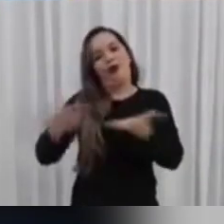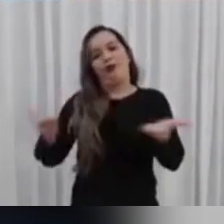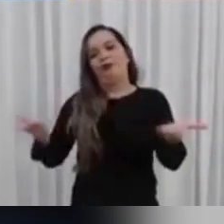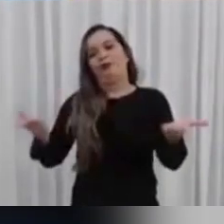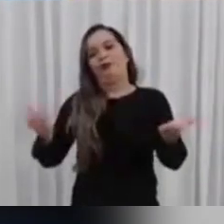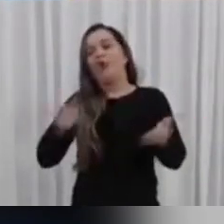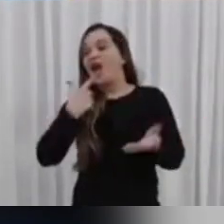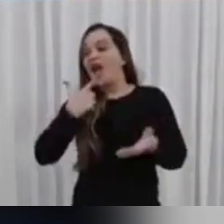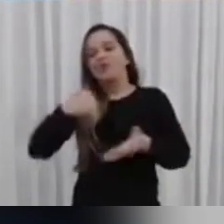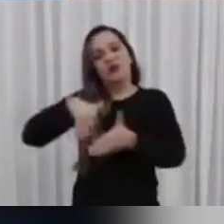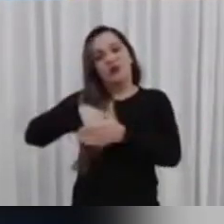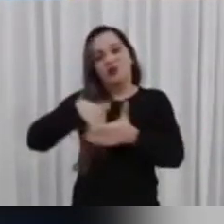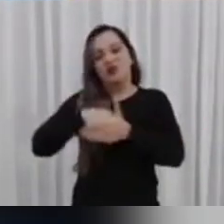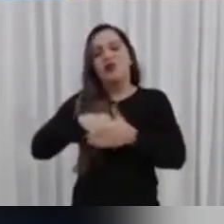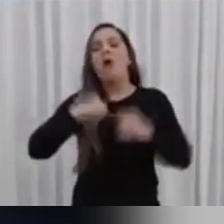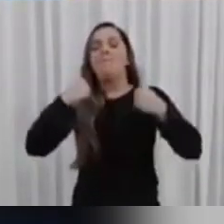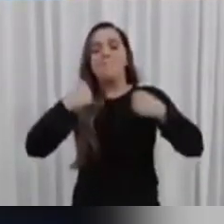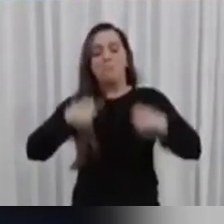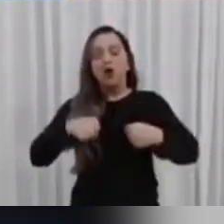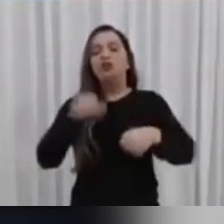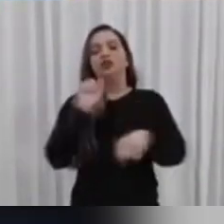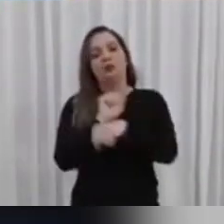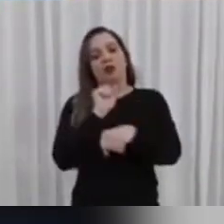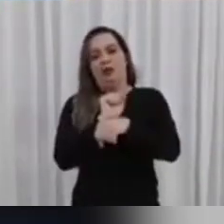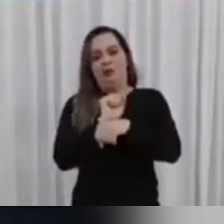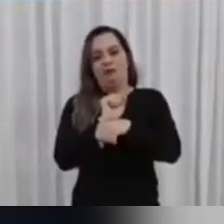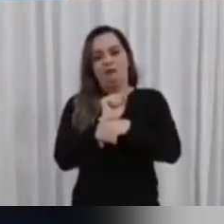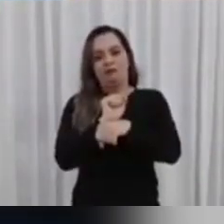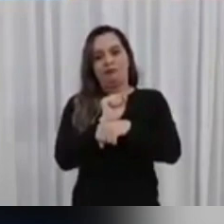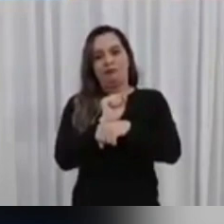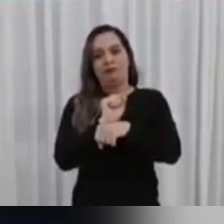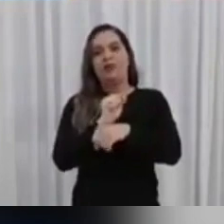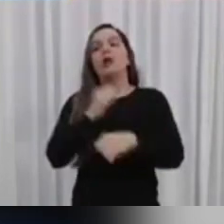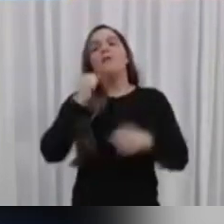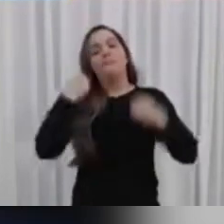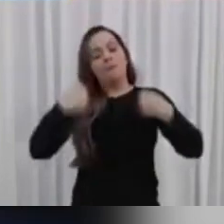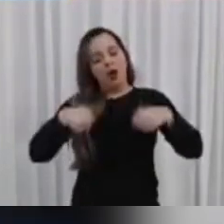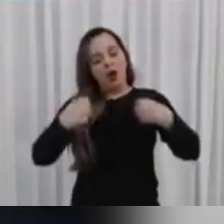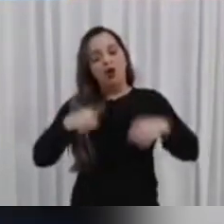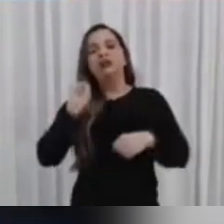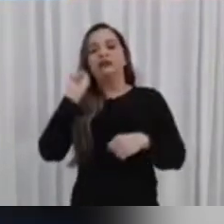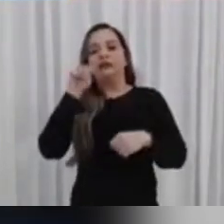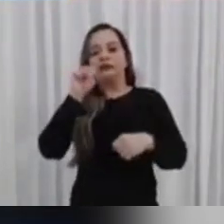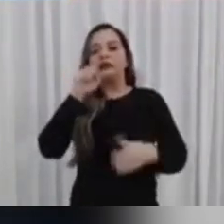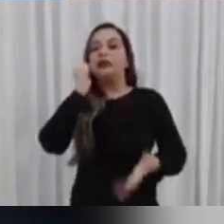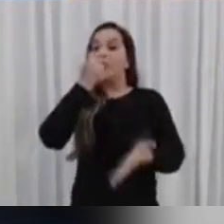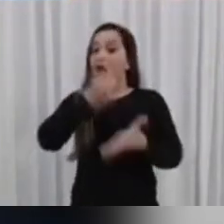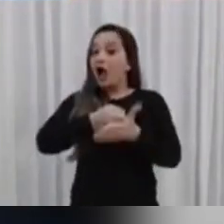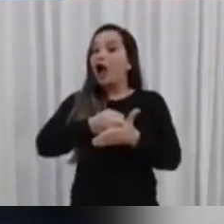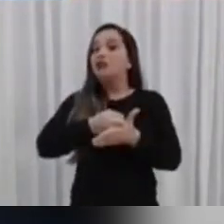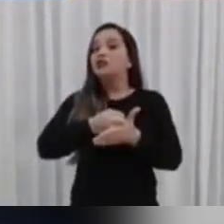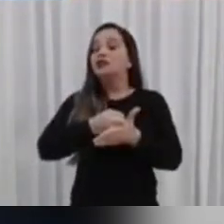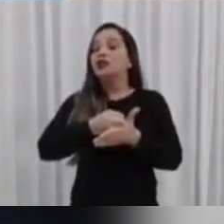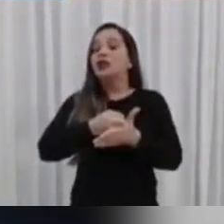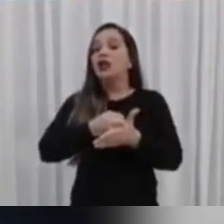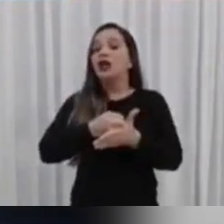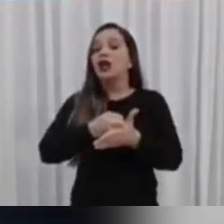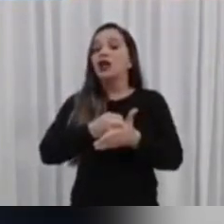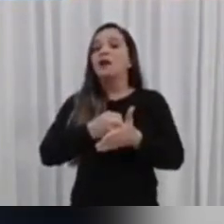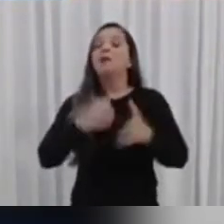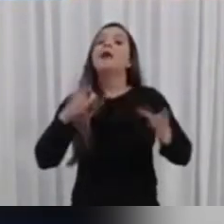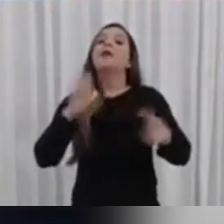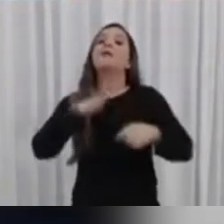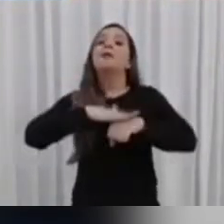que o futebol pode esperar. Como eu falei no início, pode ser gasto, sim, 1 milhão, 2 milhões para dar condições do estádio